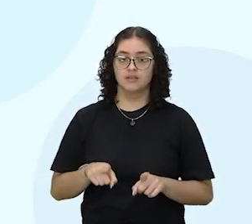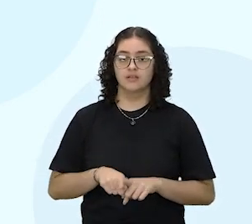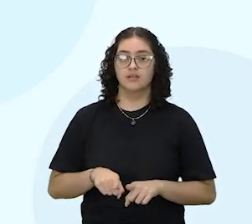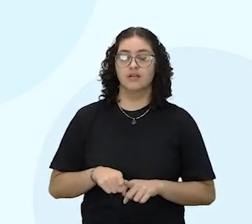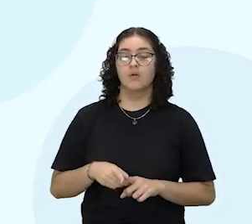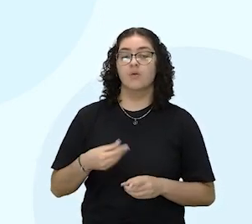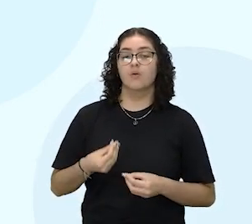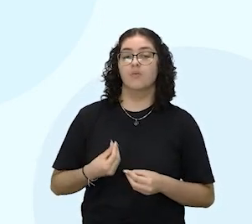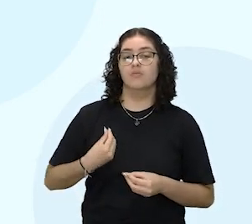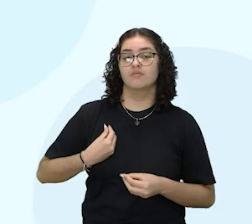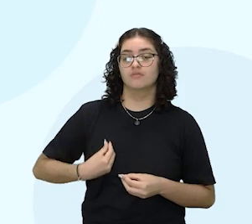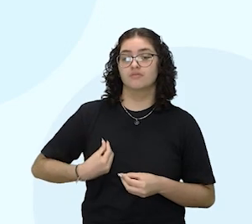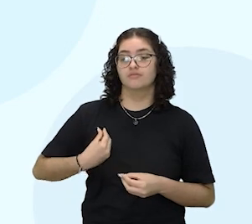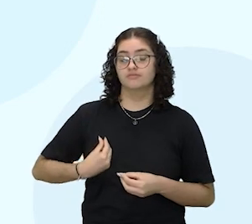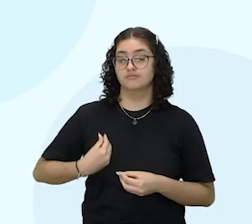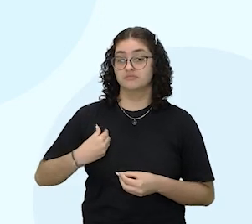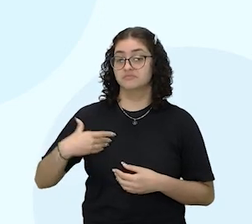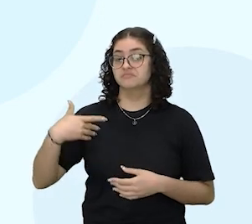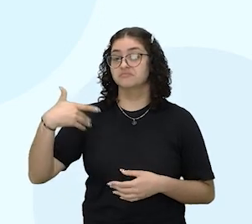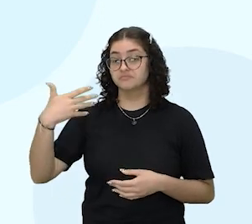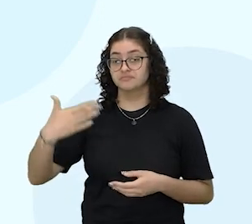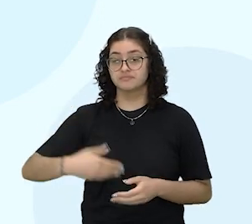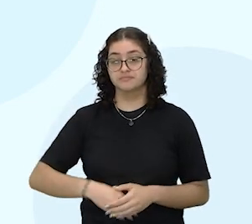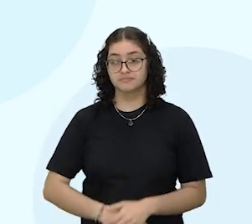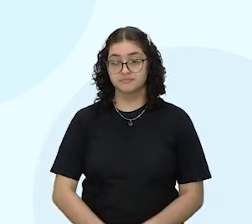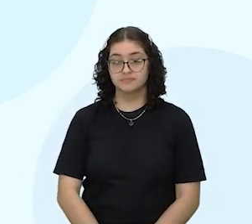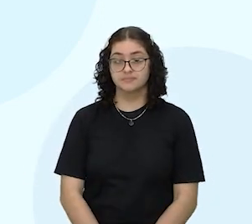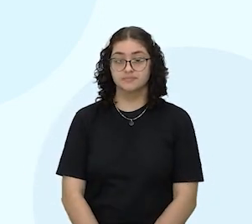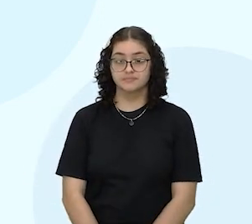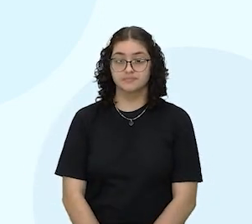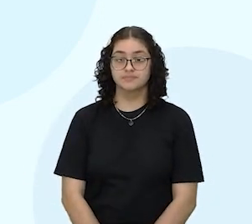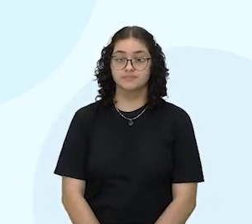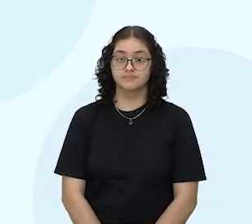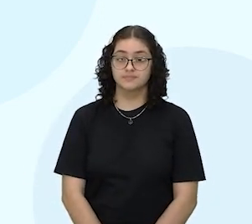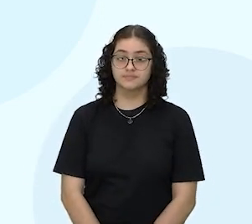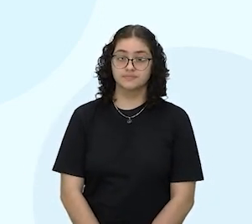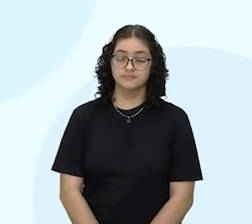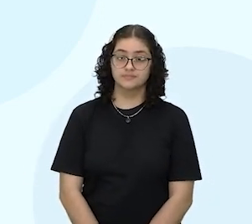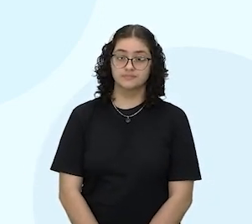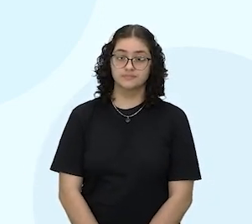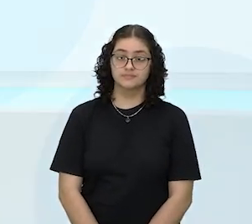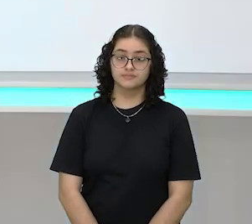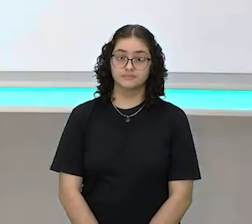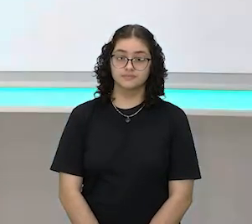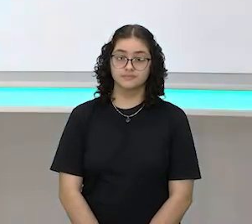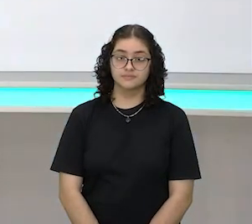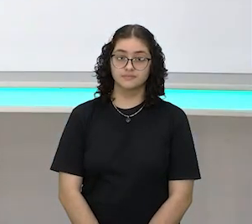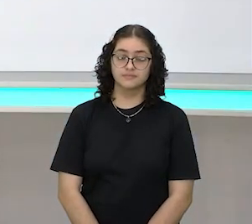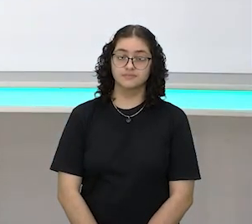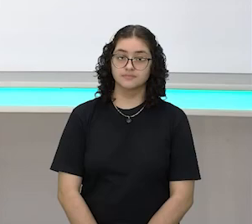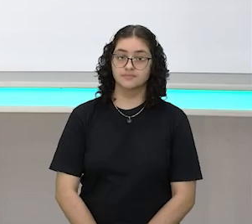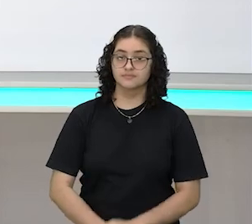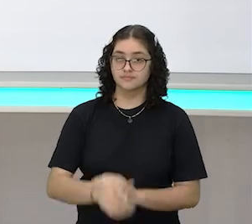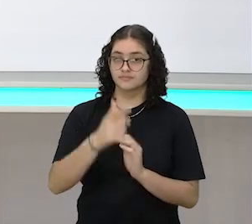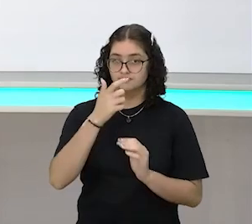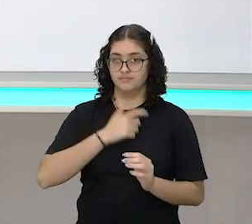também, aí finalizando, a expectativa de vida, tá? Pessoal, pode voltar em mim um pouquinho.